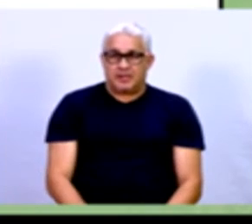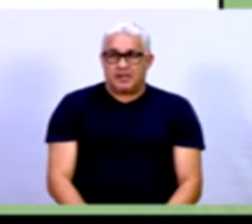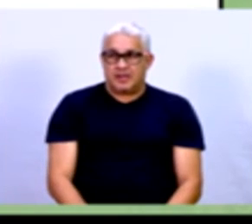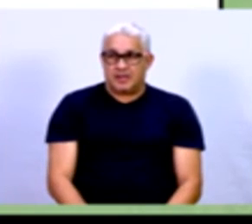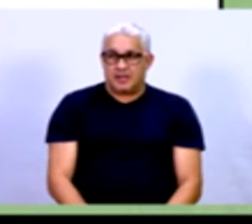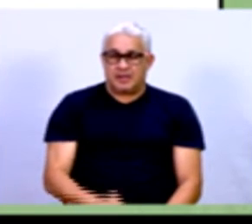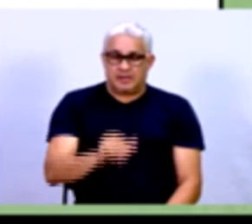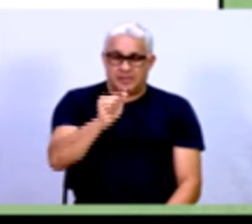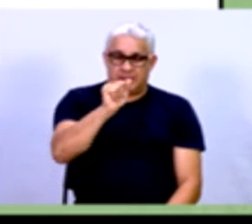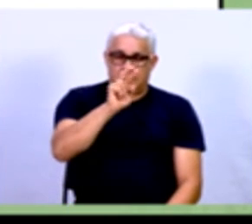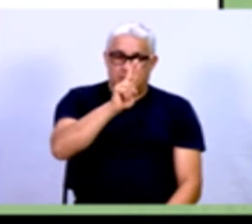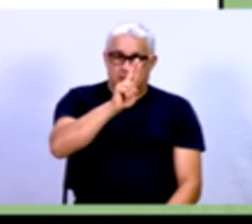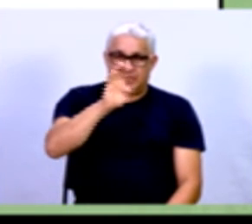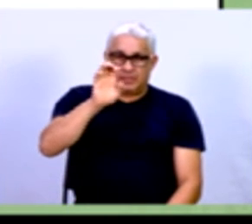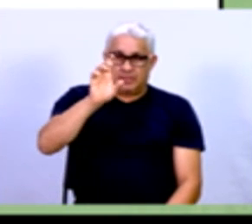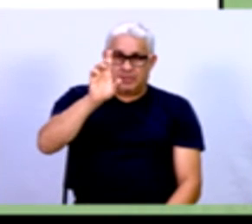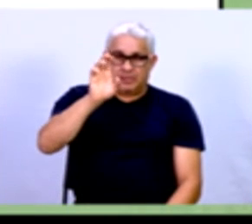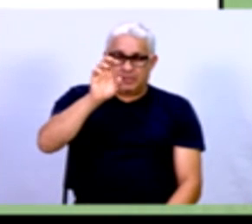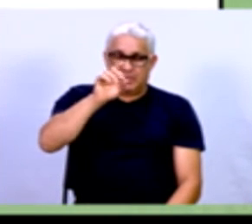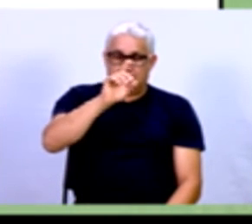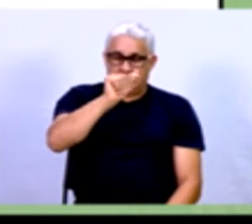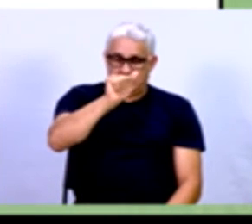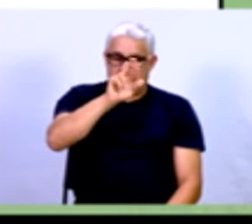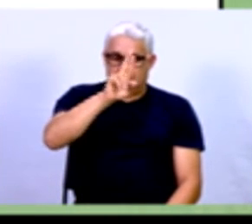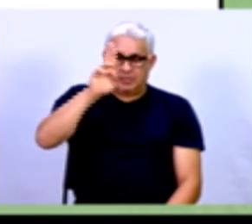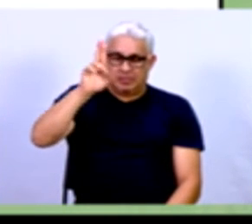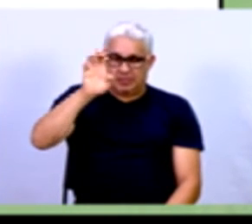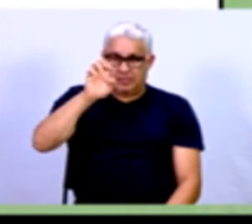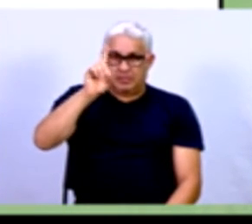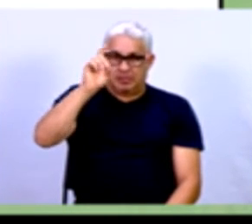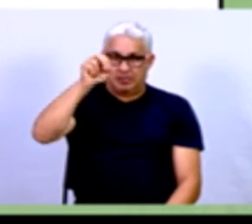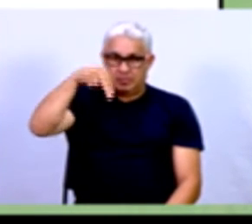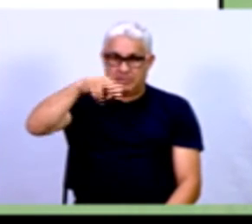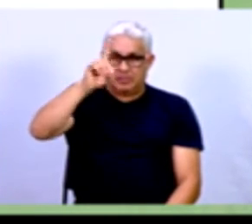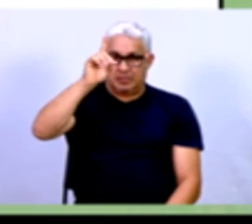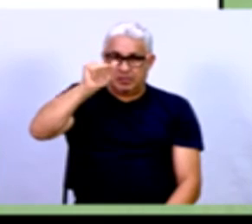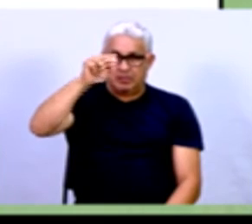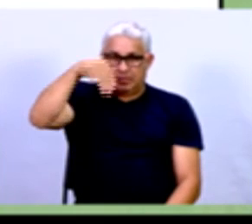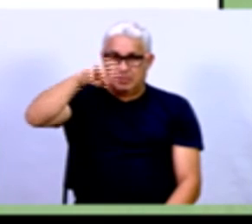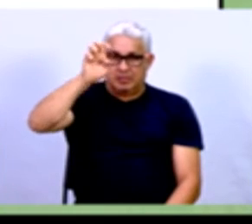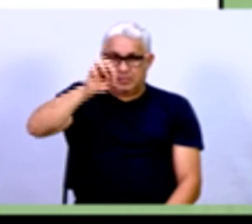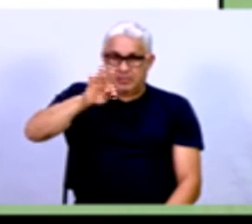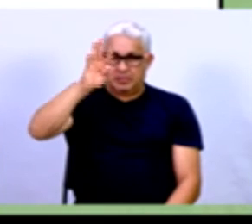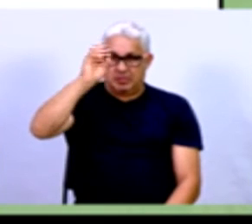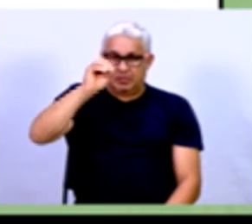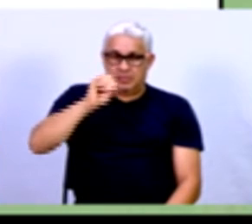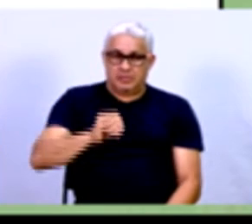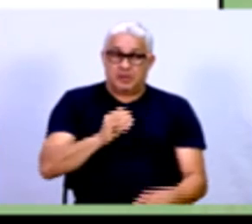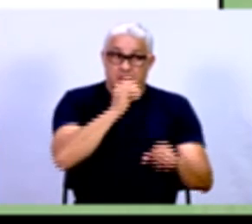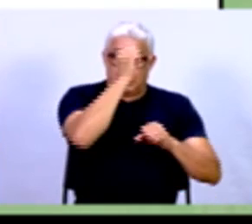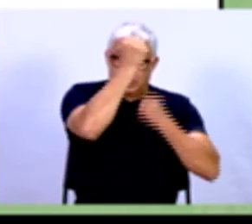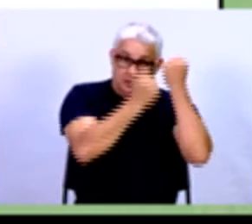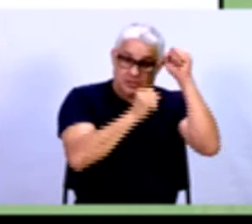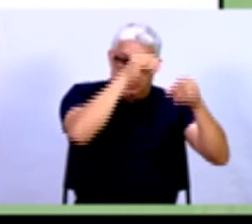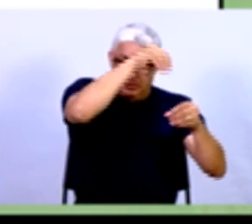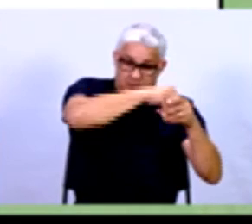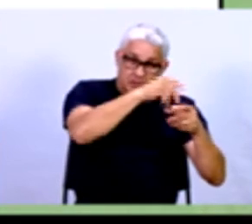arredondamento. Então, nessa indústria, a nossa população é de 730 e